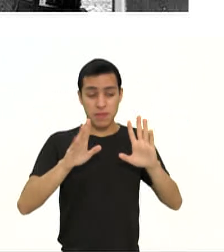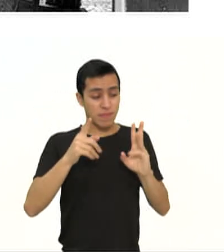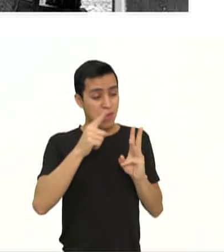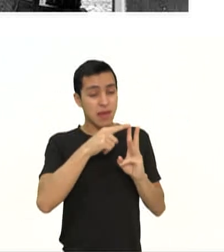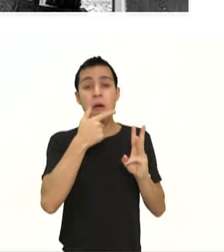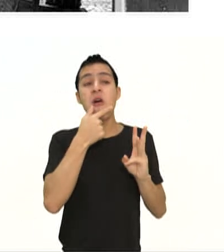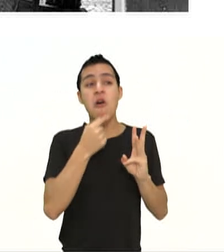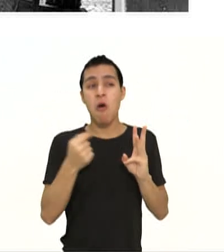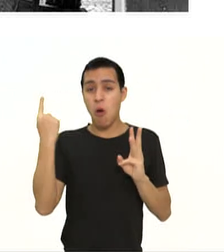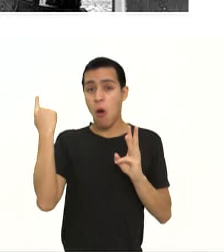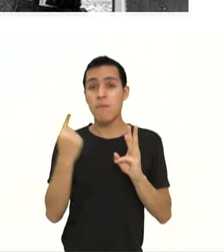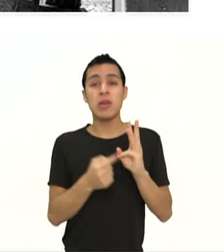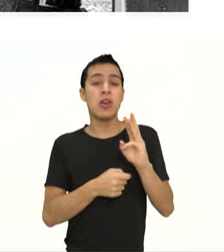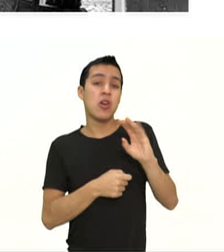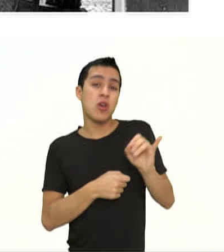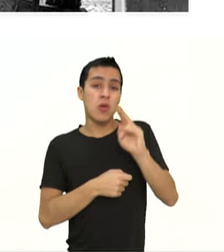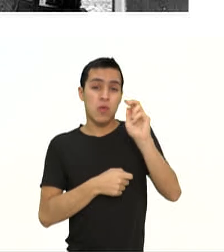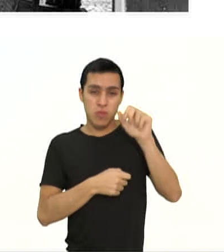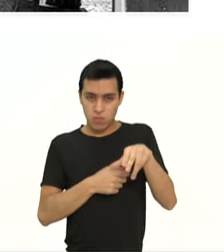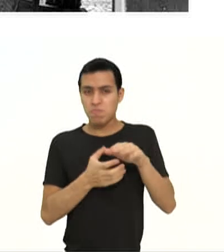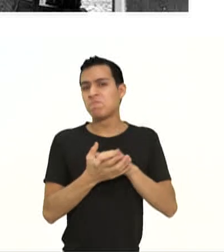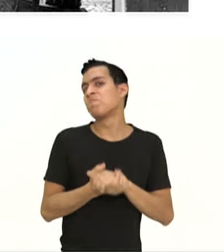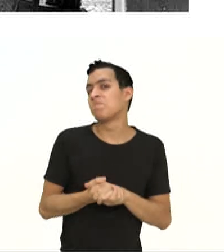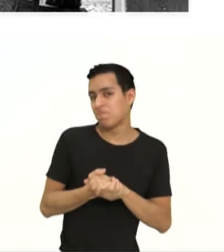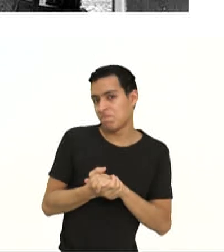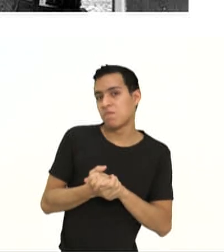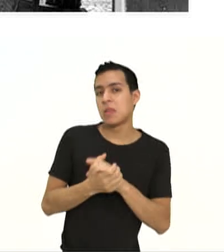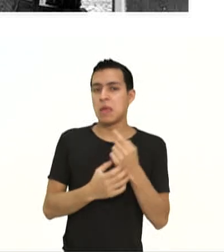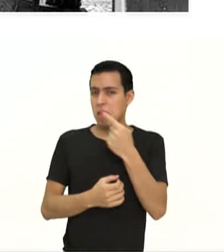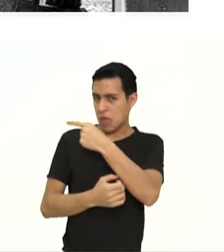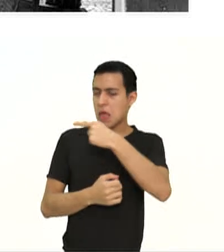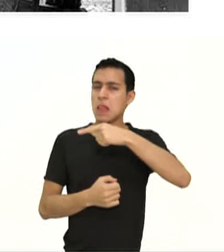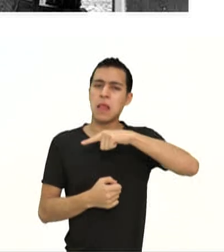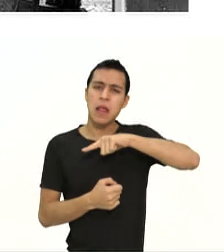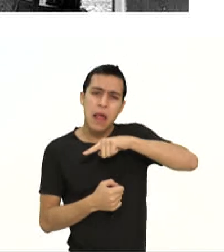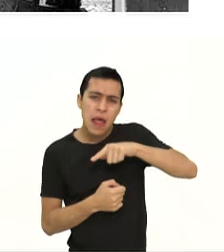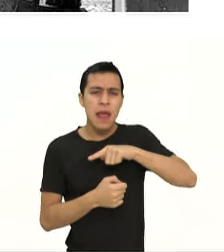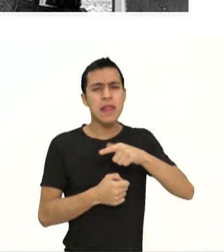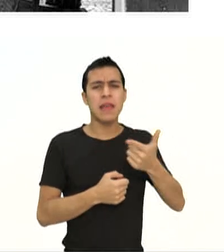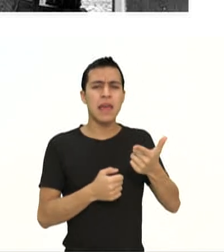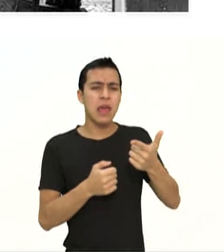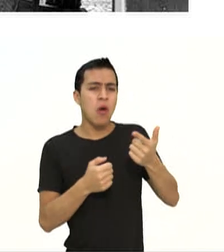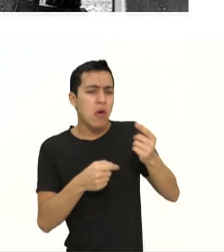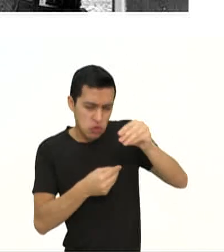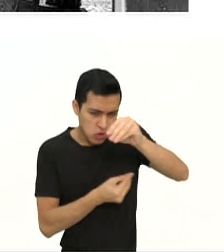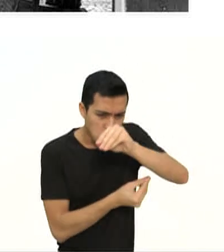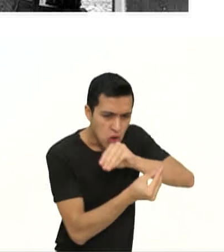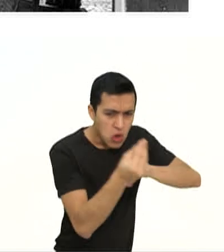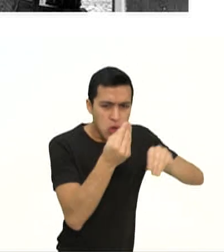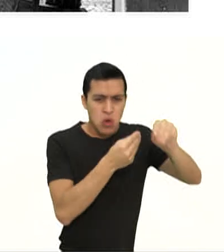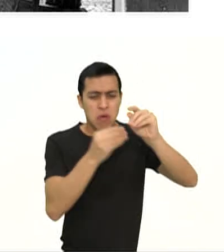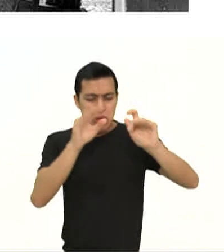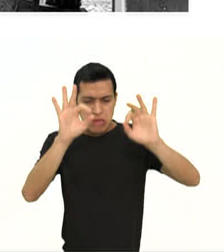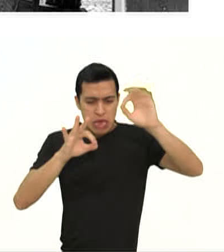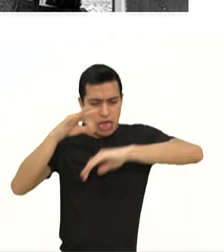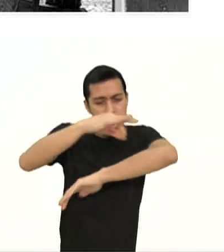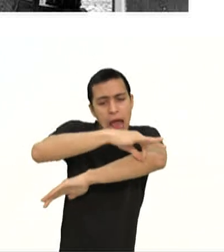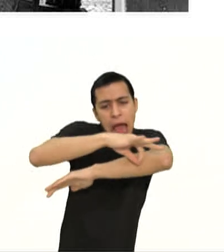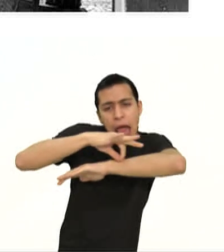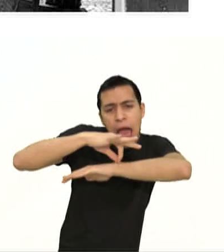que ele vai, apesar de, né, ele ter ali uma participação mais como arquiteto, mas